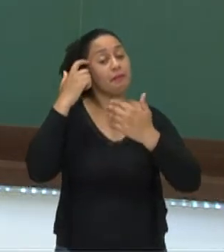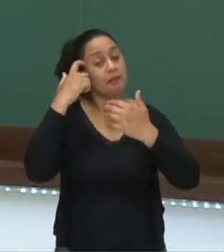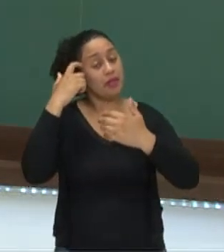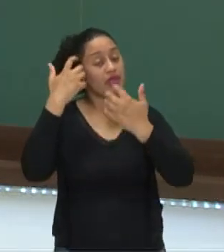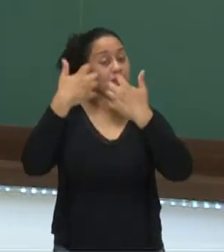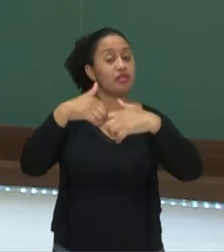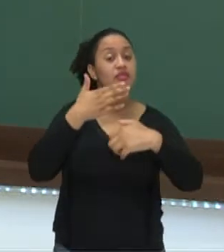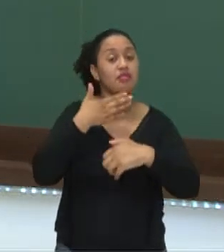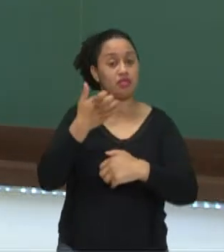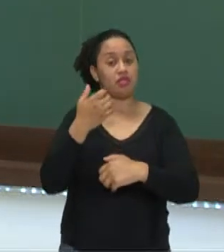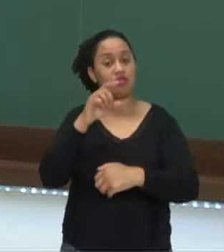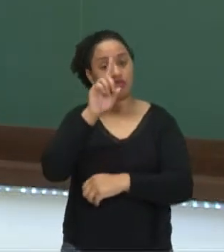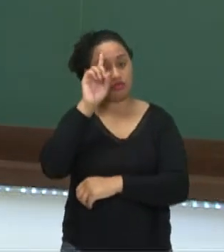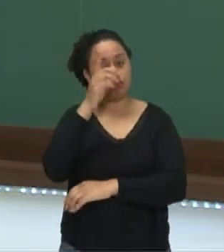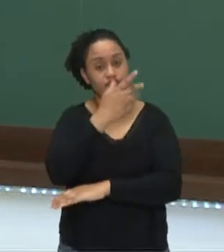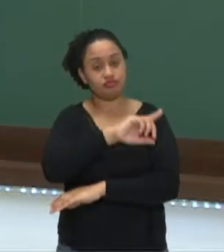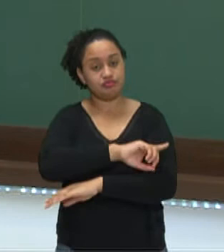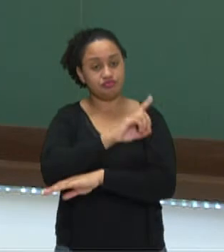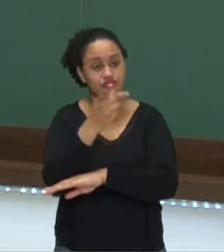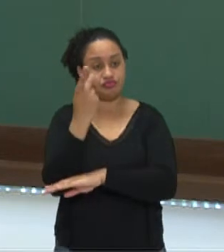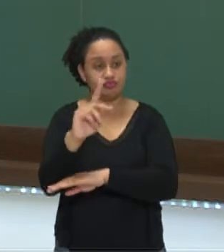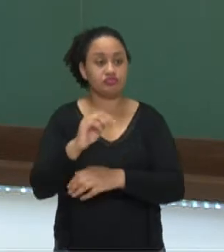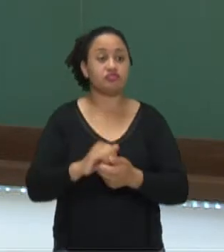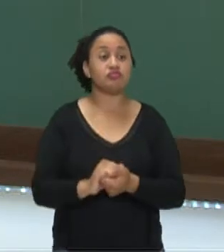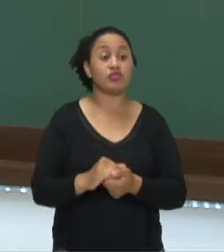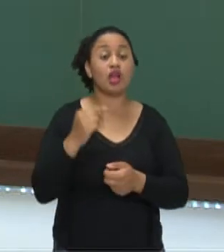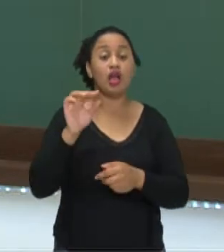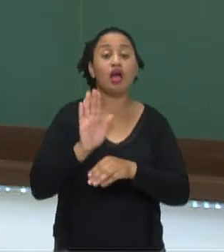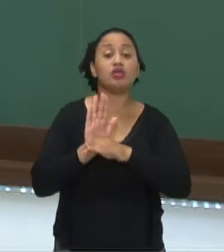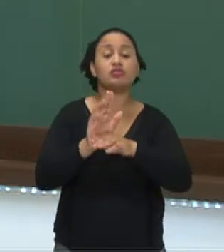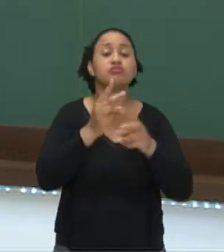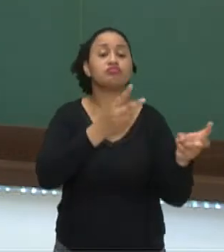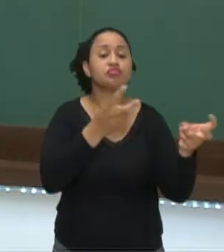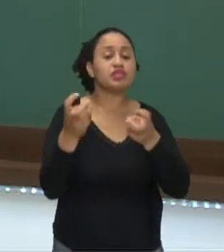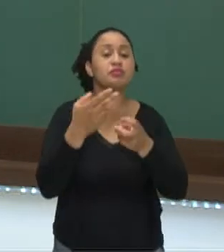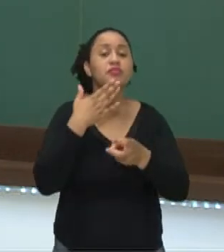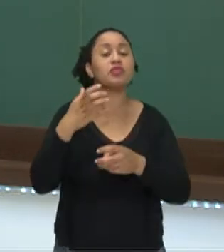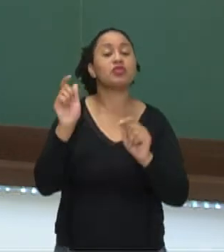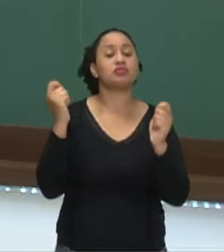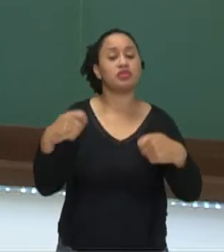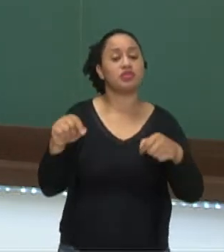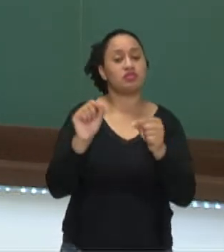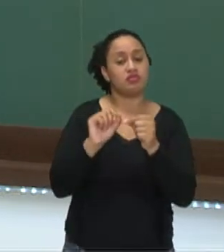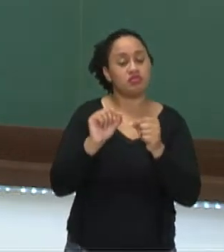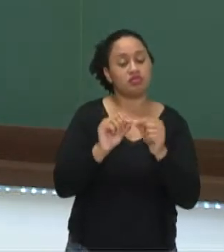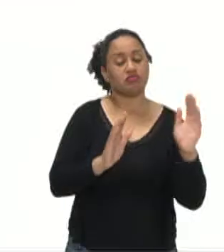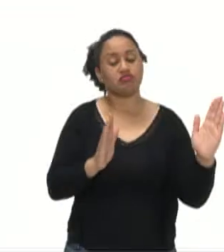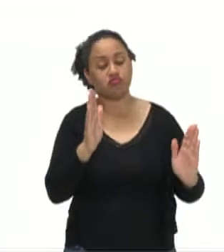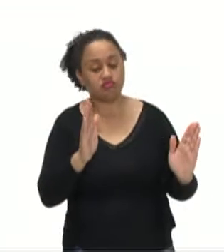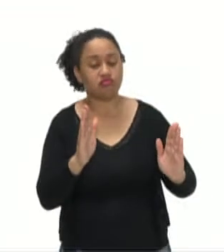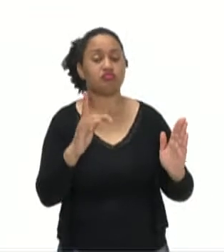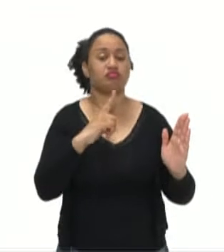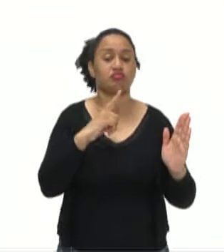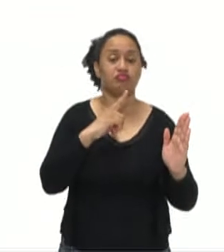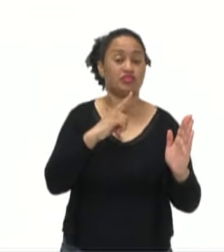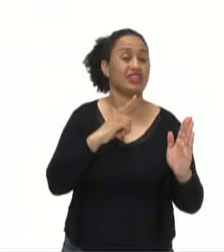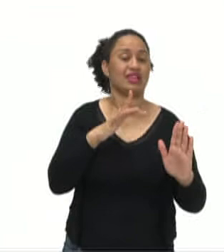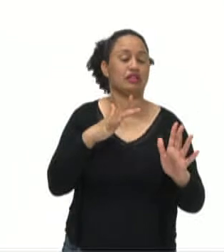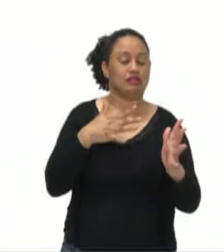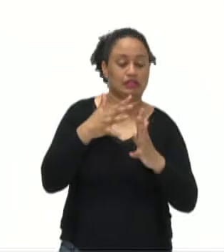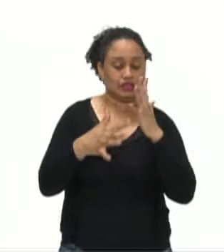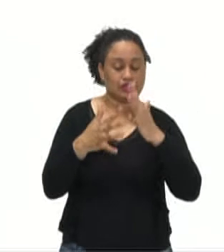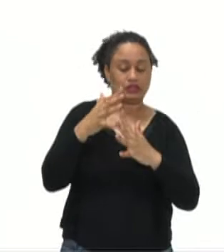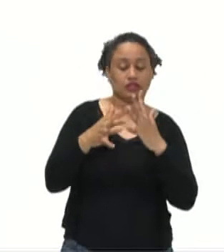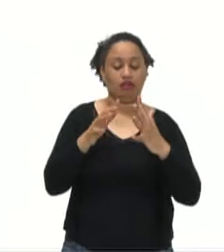seu dia. Isso te ajuda a visualizar melhor o que precisa fazer, estabelecer os seus prazos e não se perder em meio